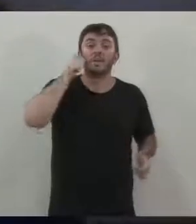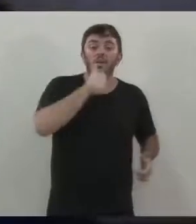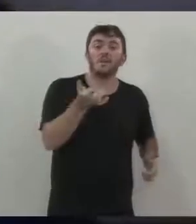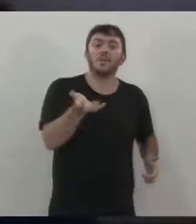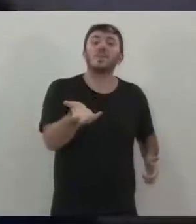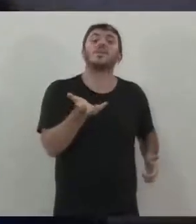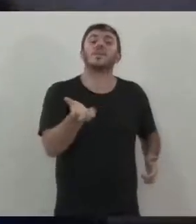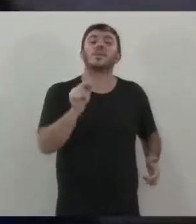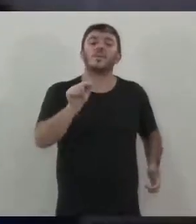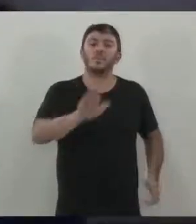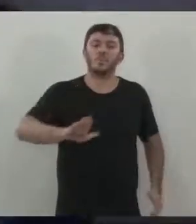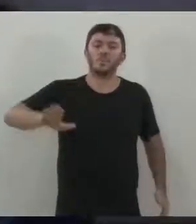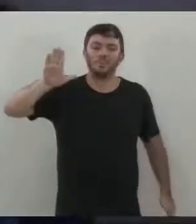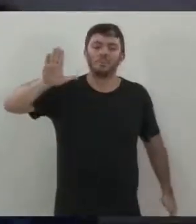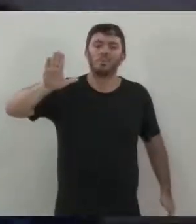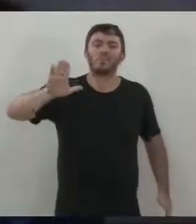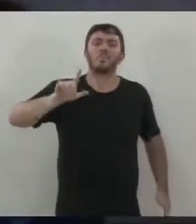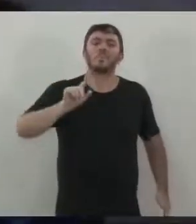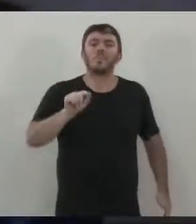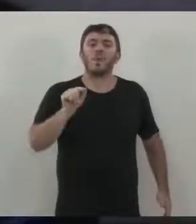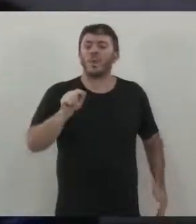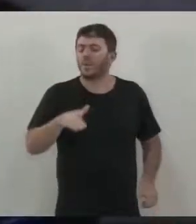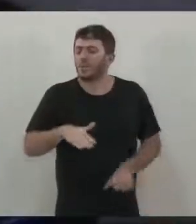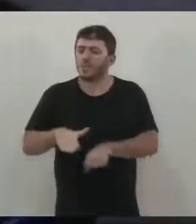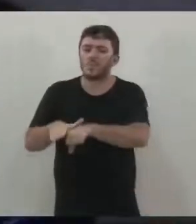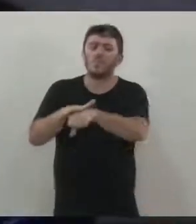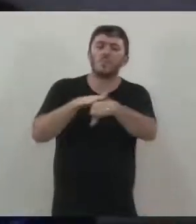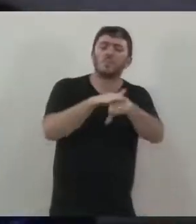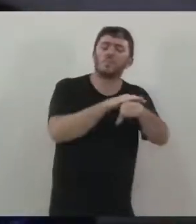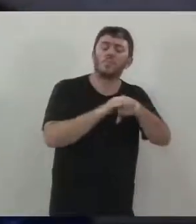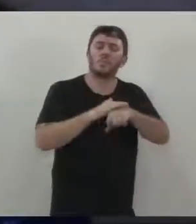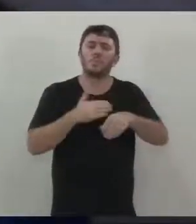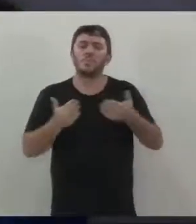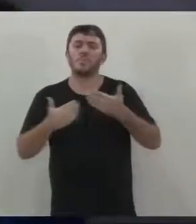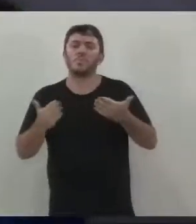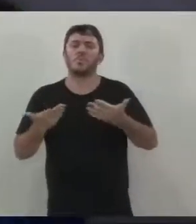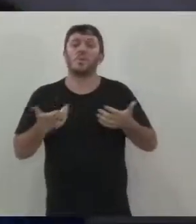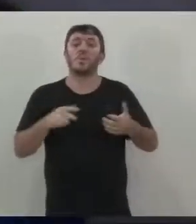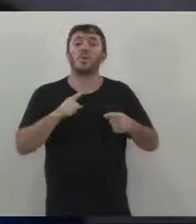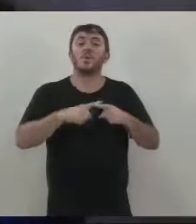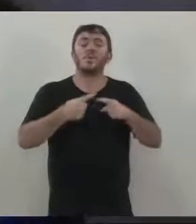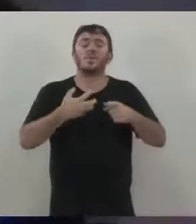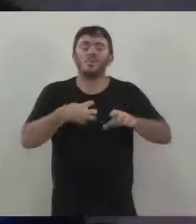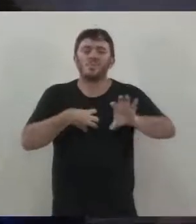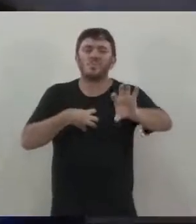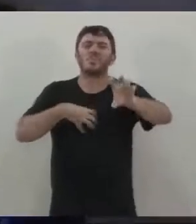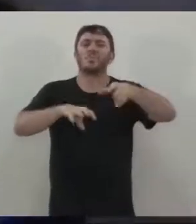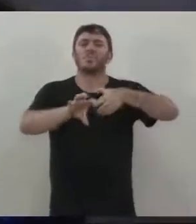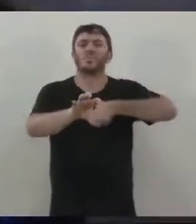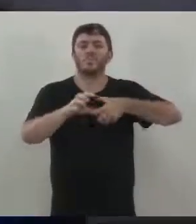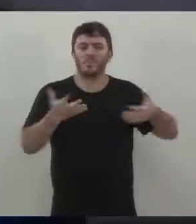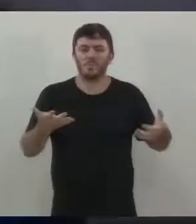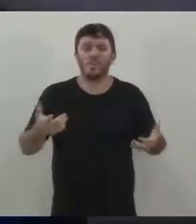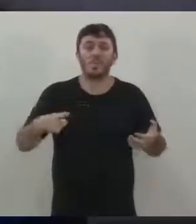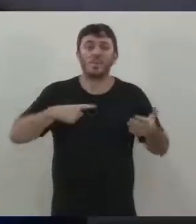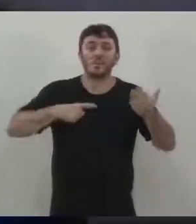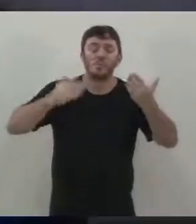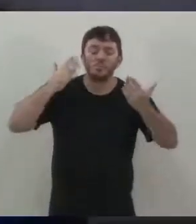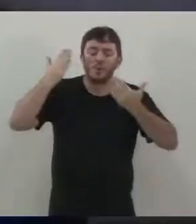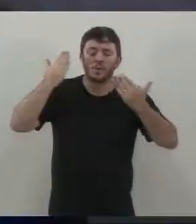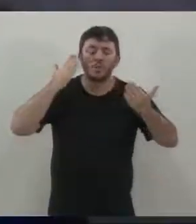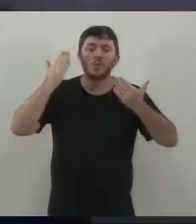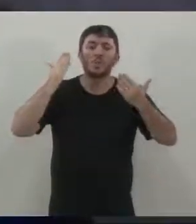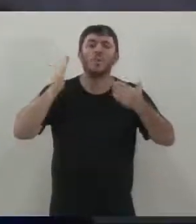uma palavra, é ter alguém para conversar às 10 da noite, às 11 da noite. Nós temos psicólogos que dão a mão de obra para atender